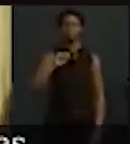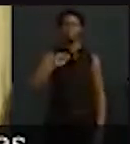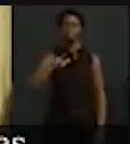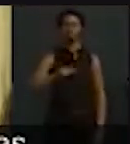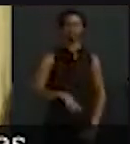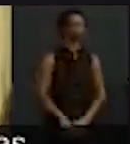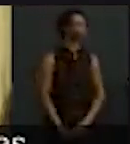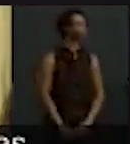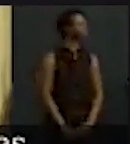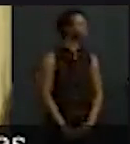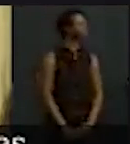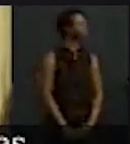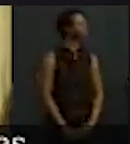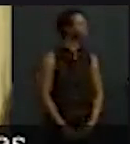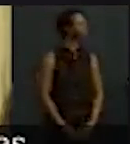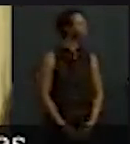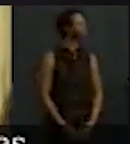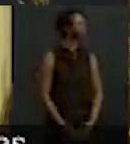Souza.